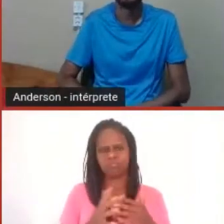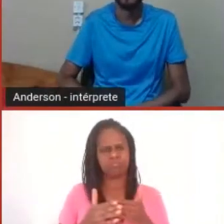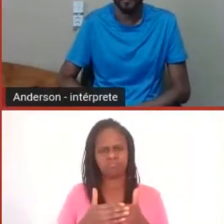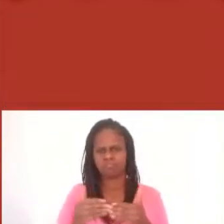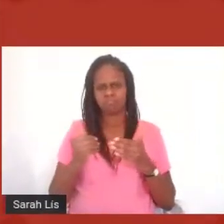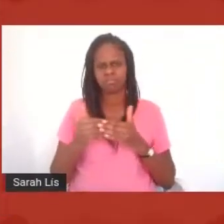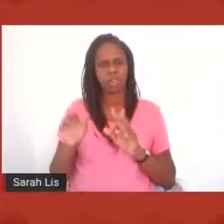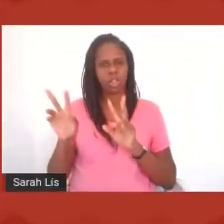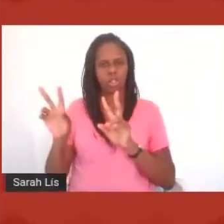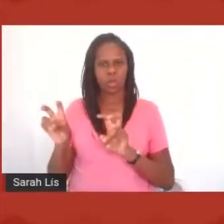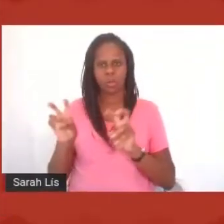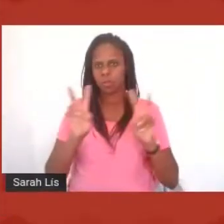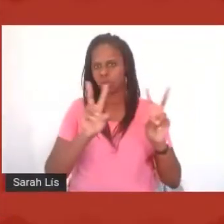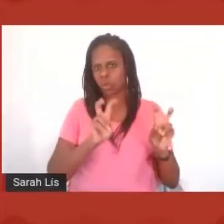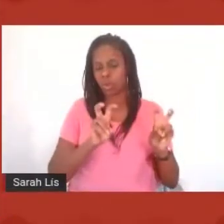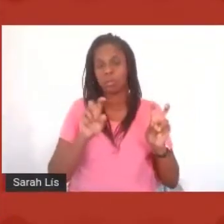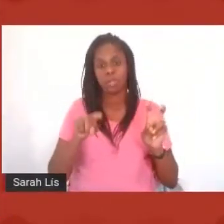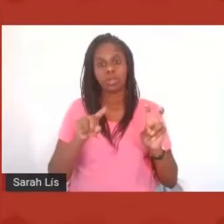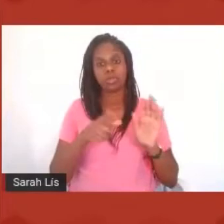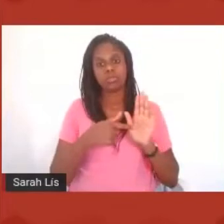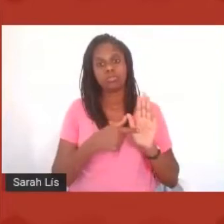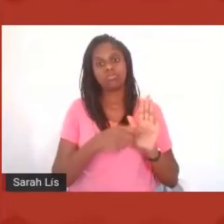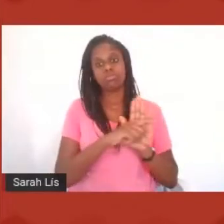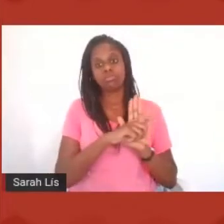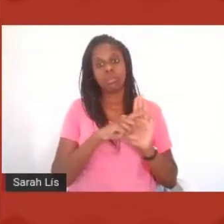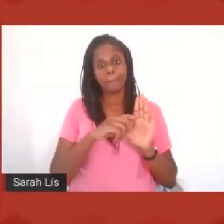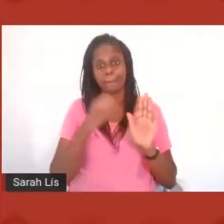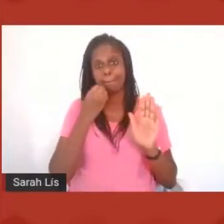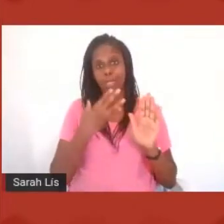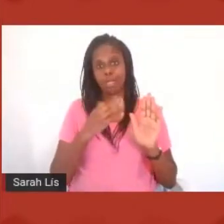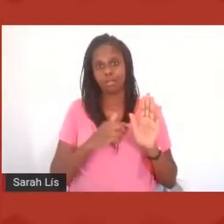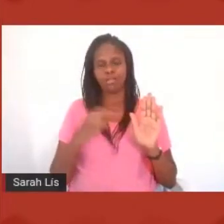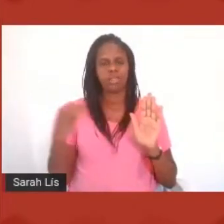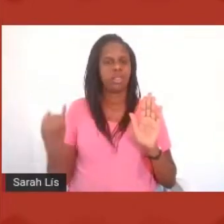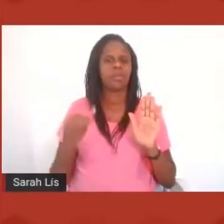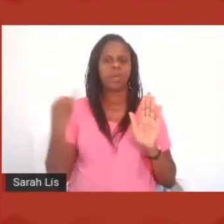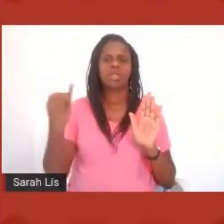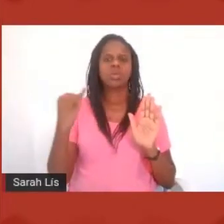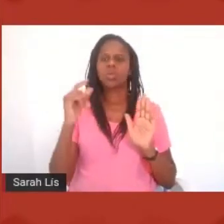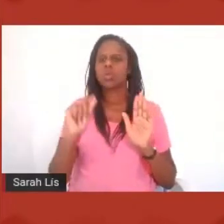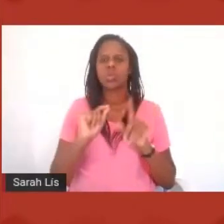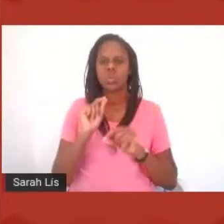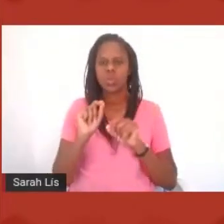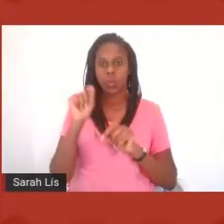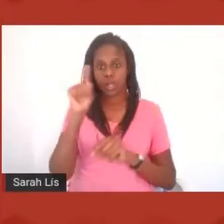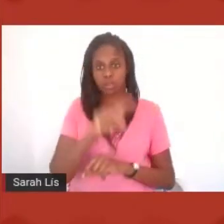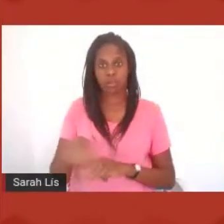bem definido, às vezes não. O importante é que vocês saibam o que estudar